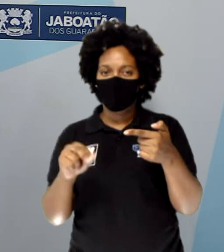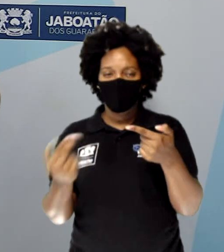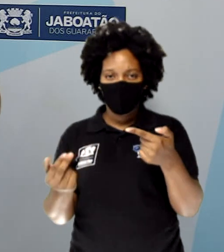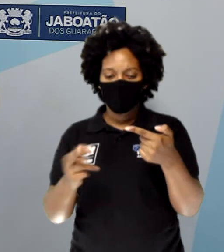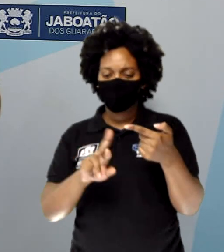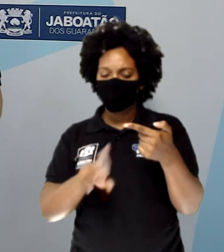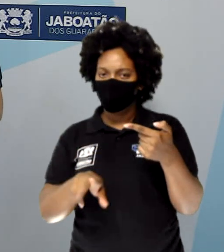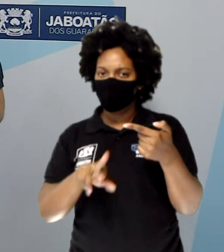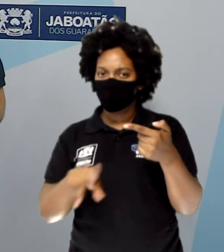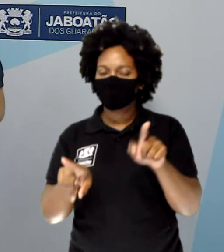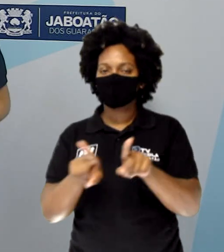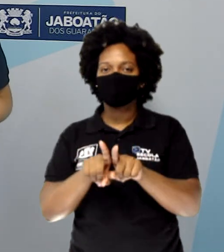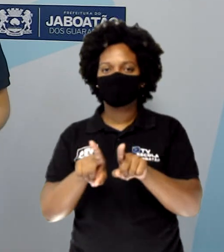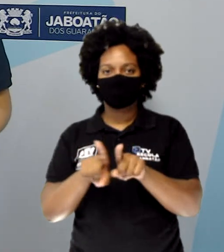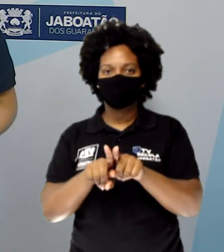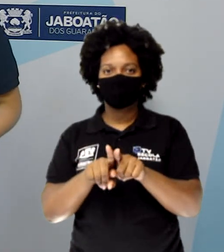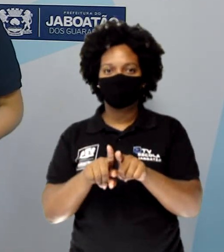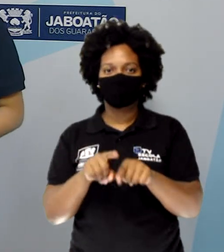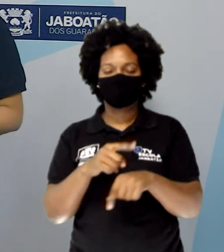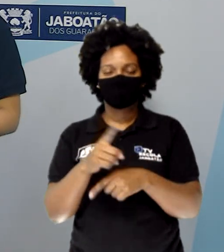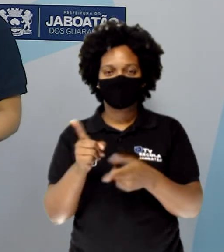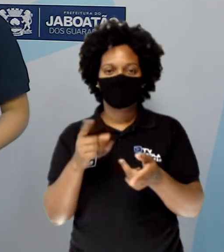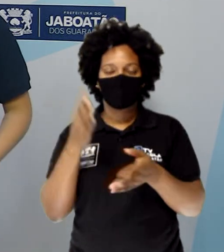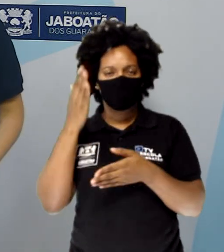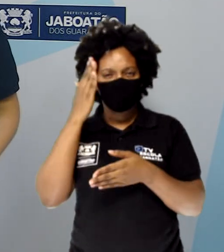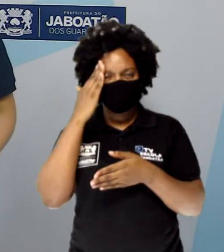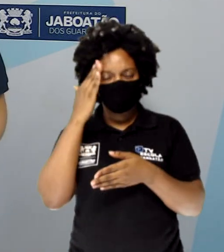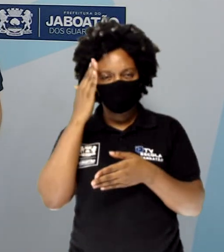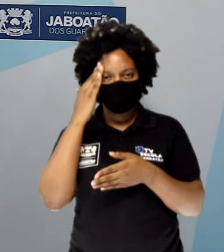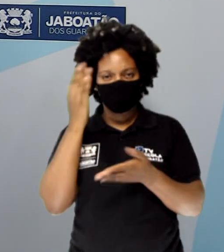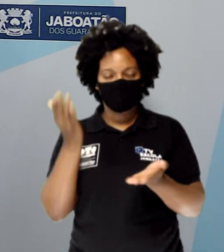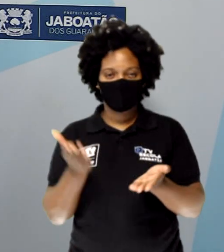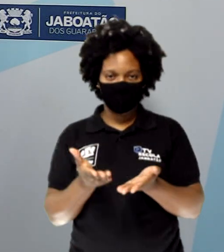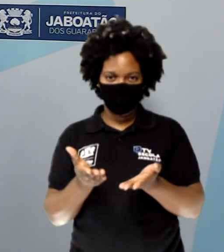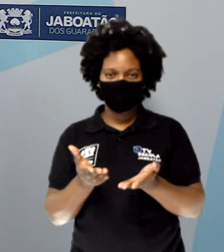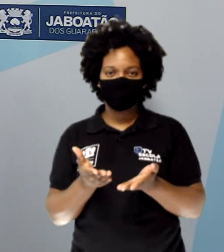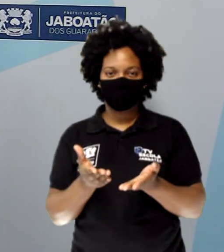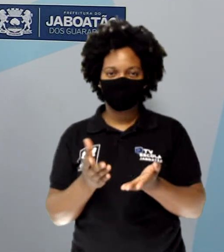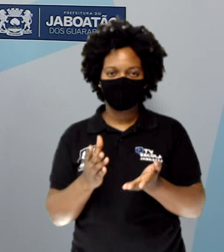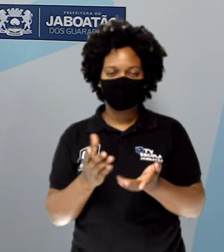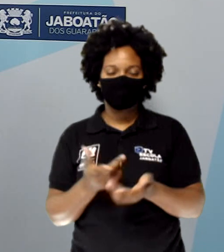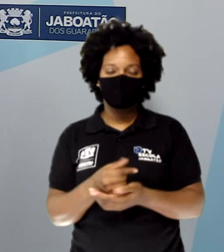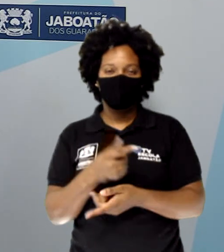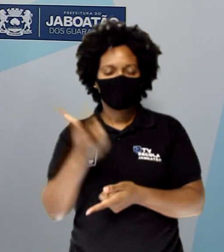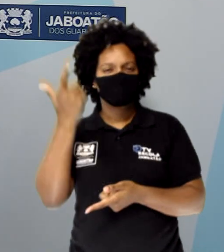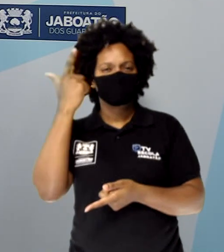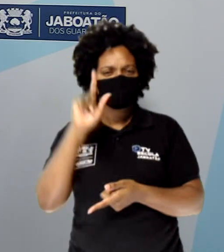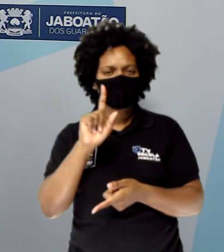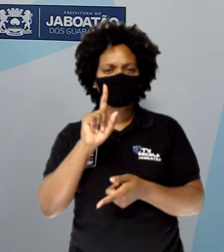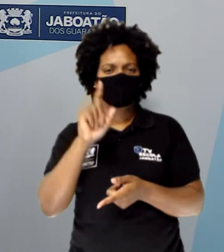denominadores diferentes, tá bom? Eu espero que vocês tenham aprendido por aqui, pessoal. Espero que vocês consigam